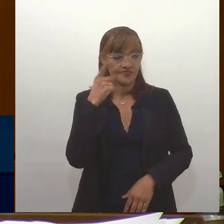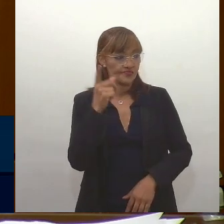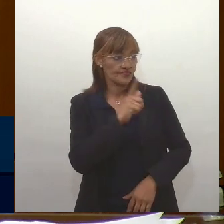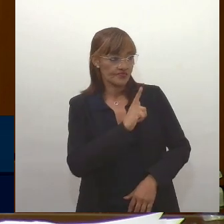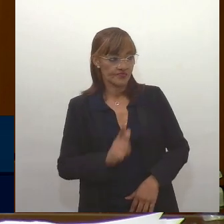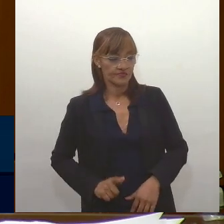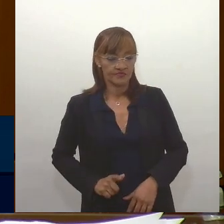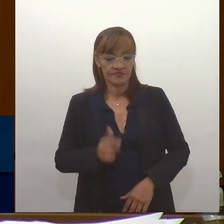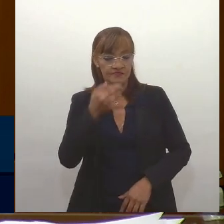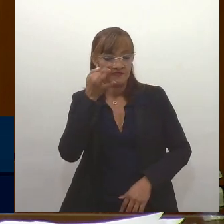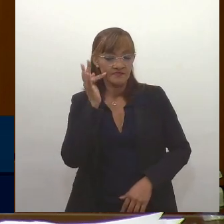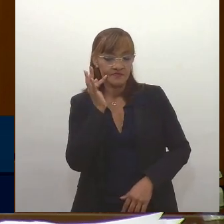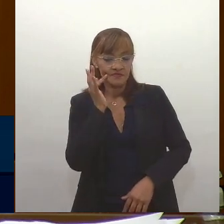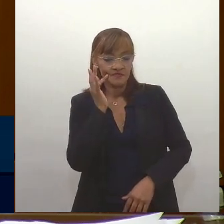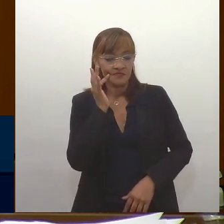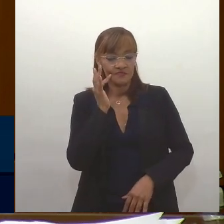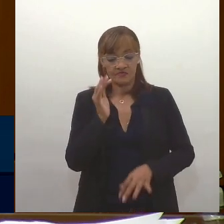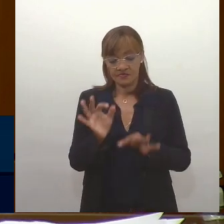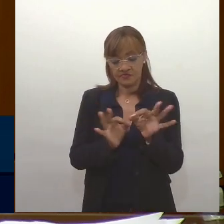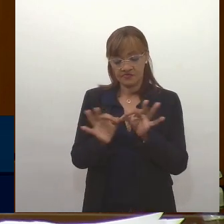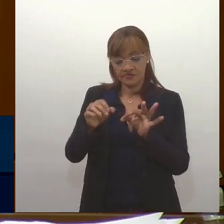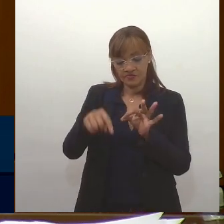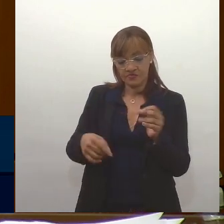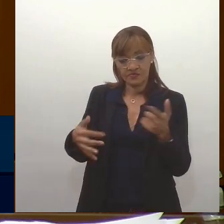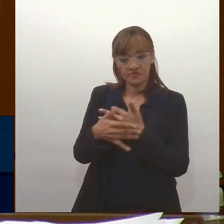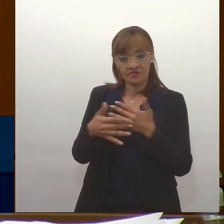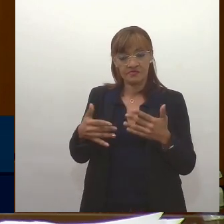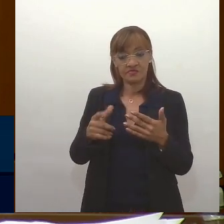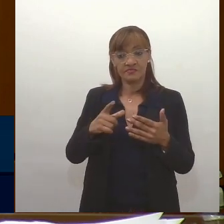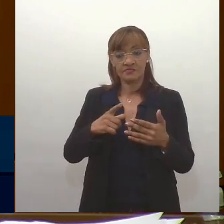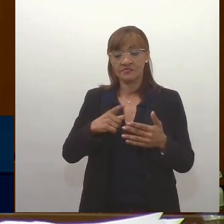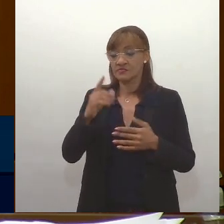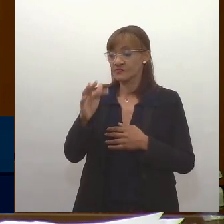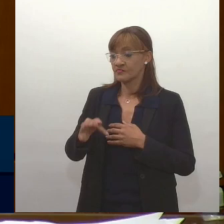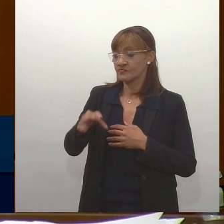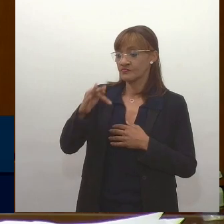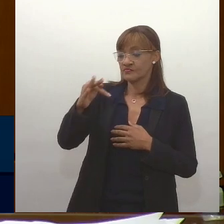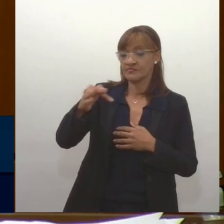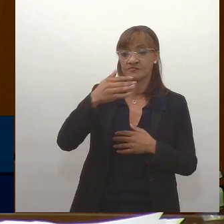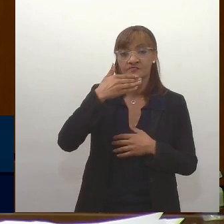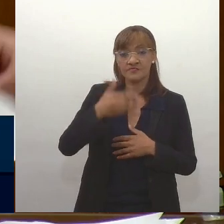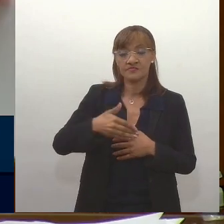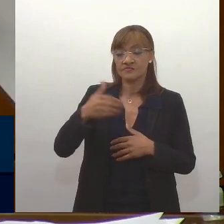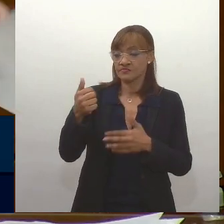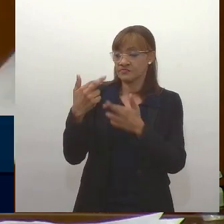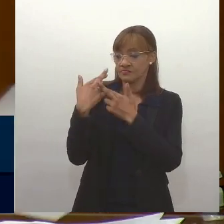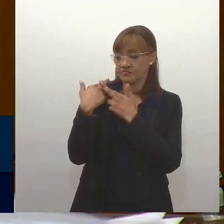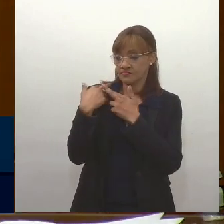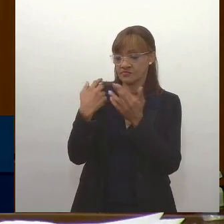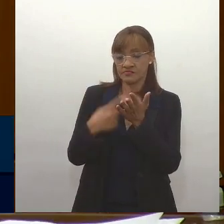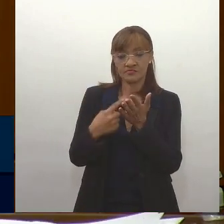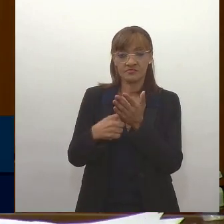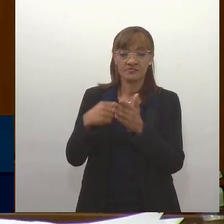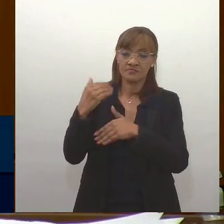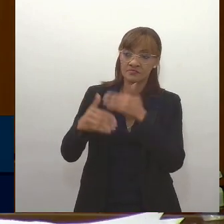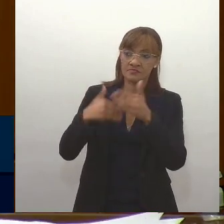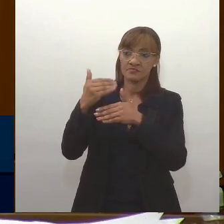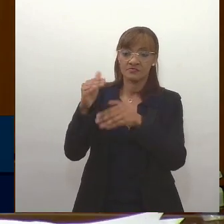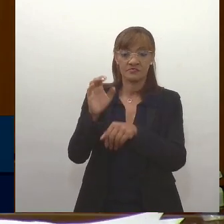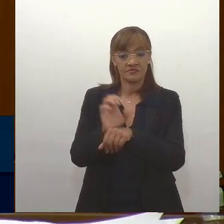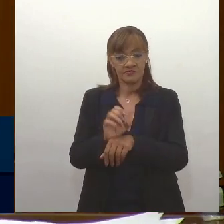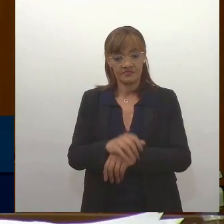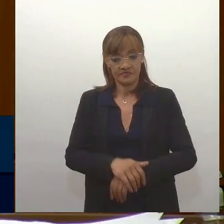Sergipe para um futuro sólido pautado no compromisso com o desenvolvimento do nosso Estado Muito